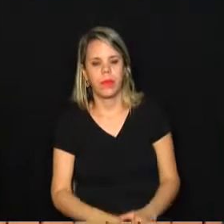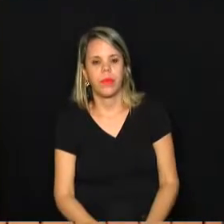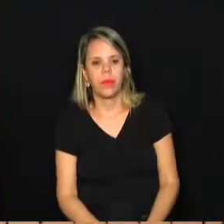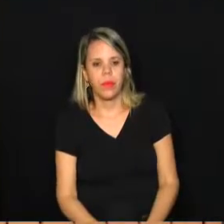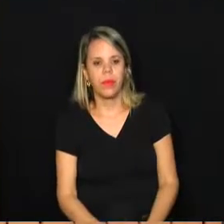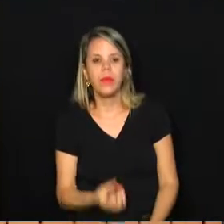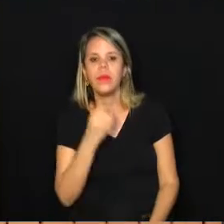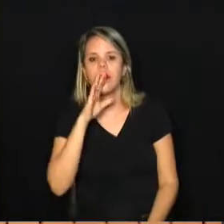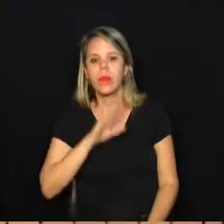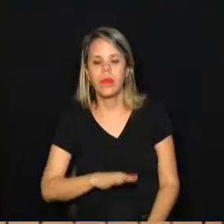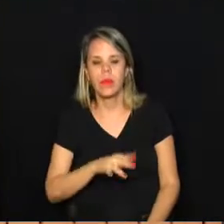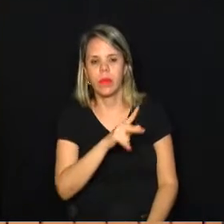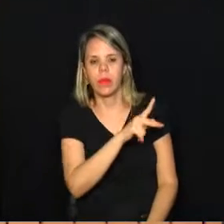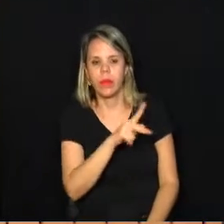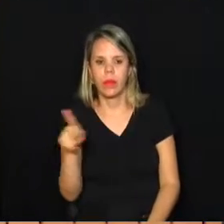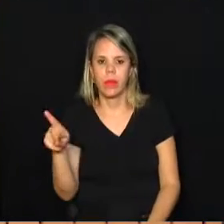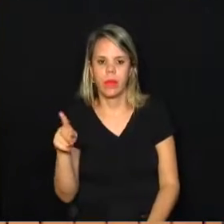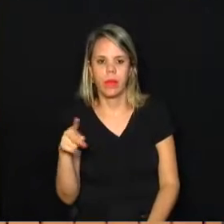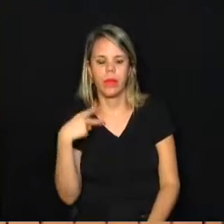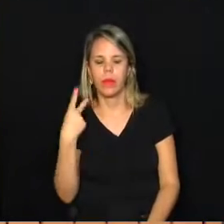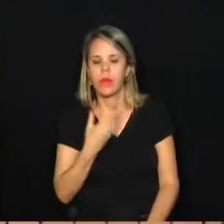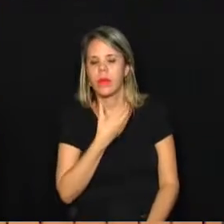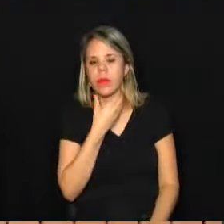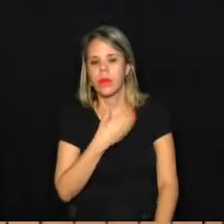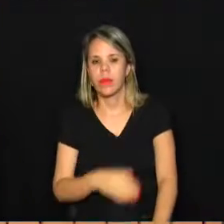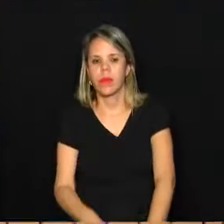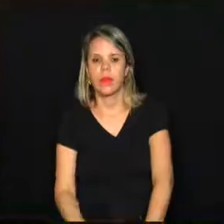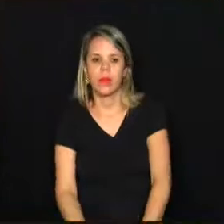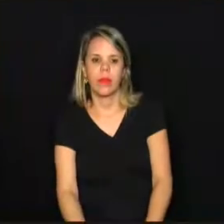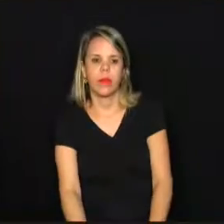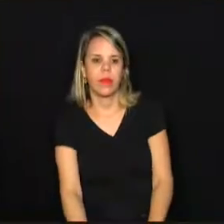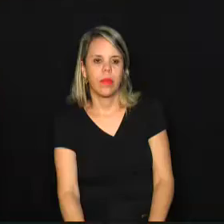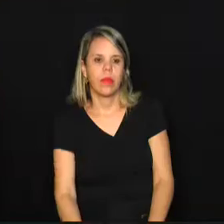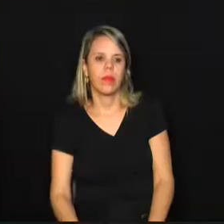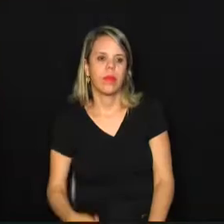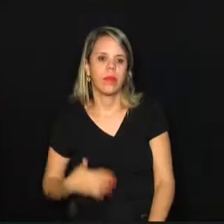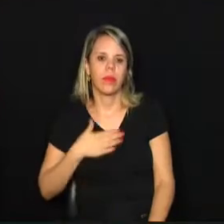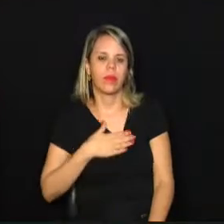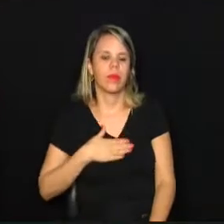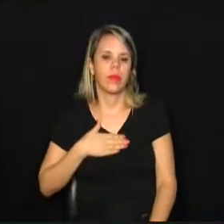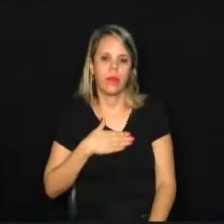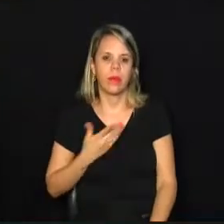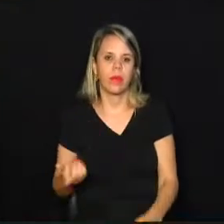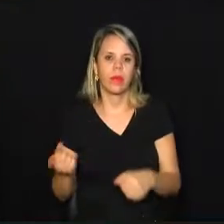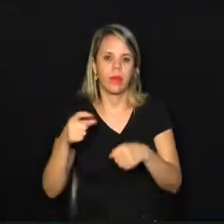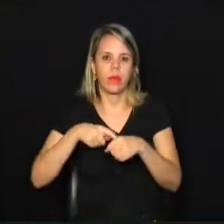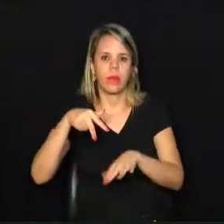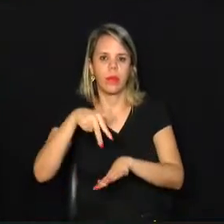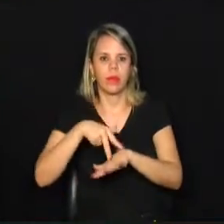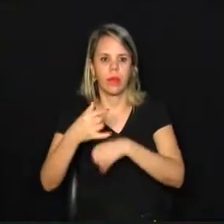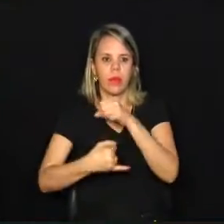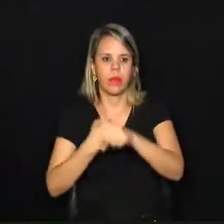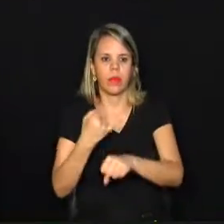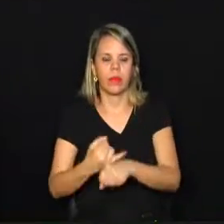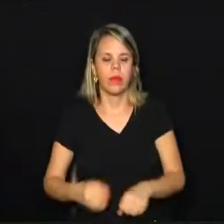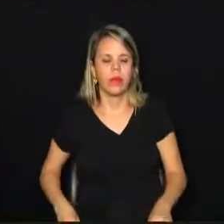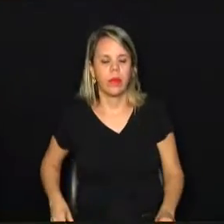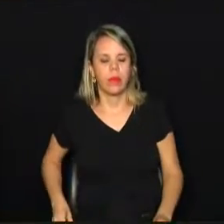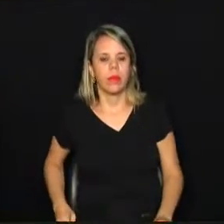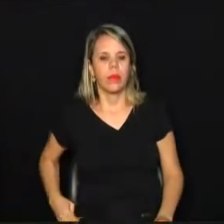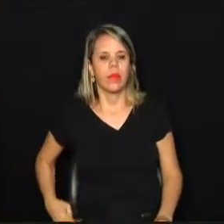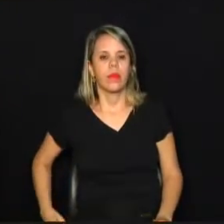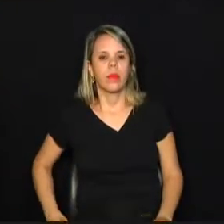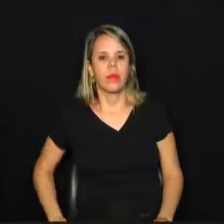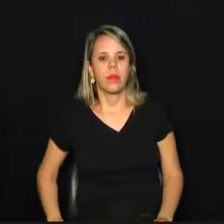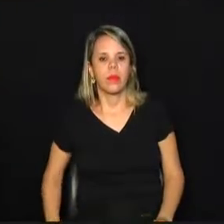Boa tarde, presidente, vereador Carmo Luiz. Um prazer estar de volta, mesmo que virtualmente, a essa casa.